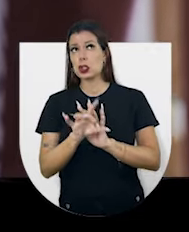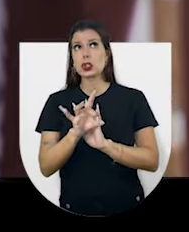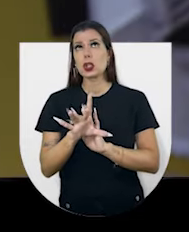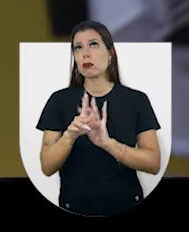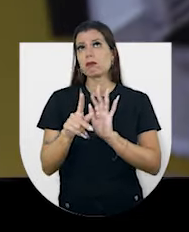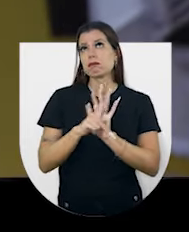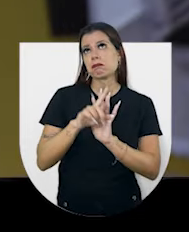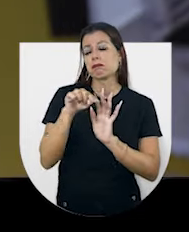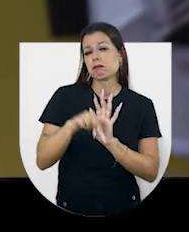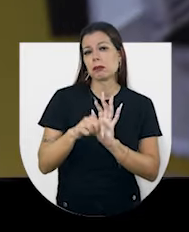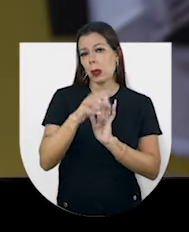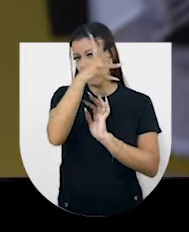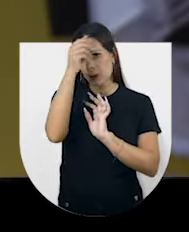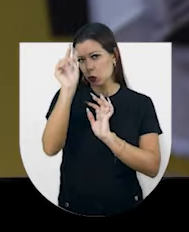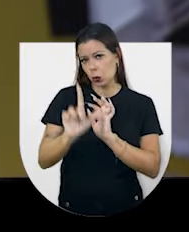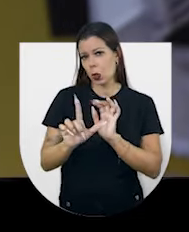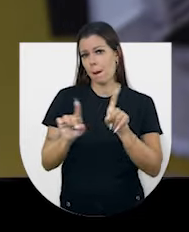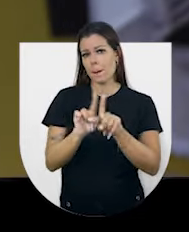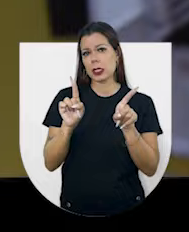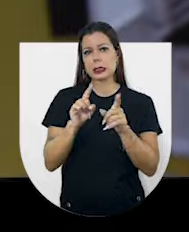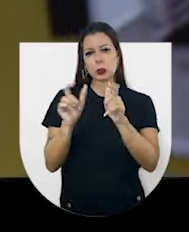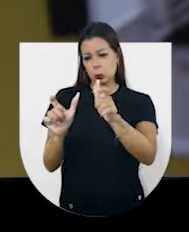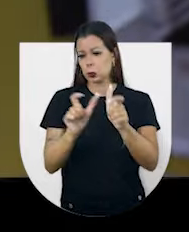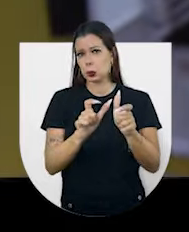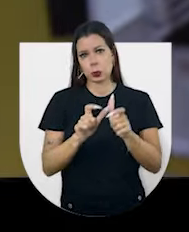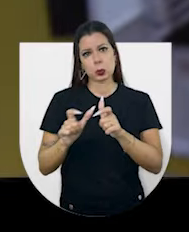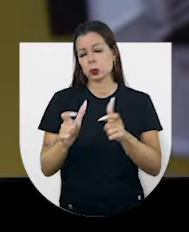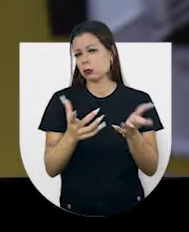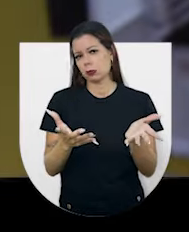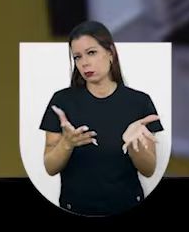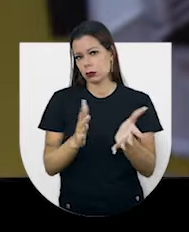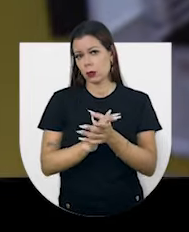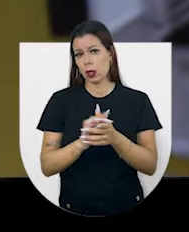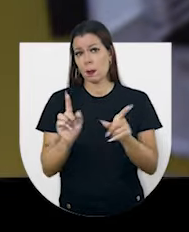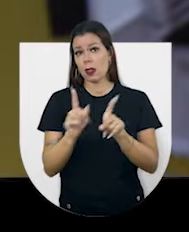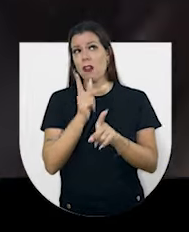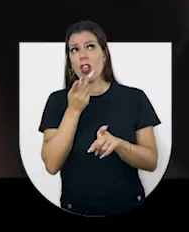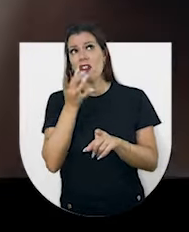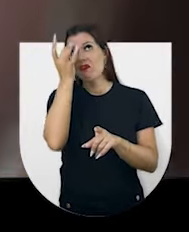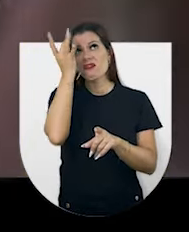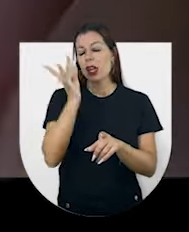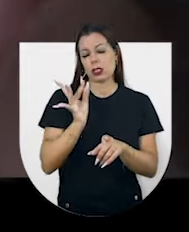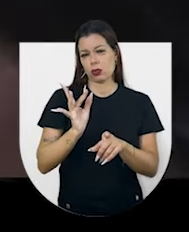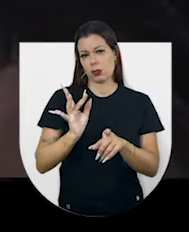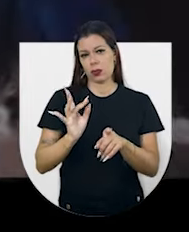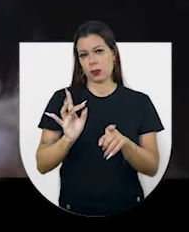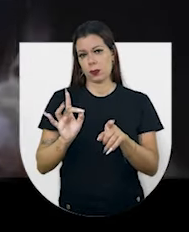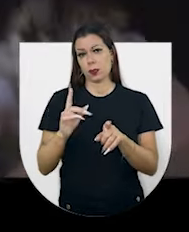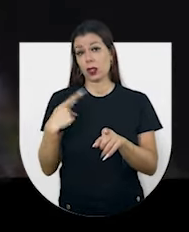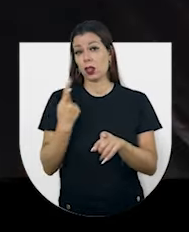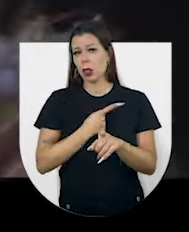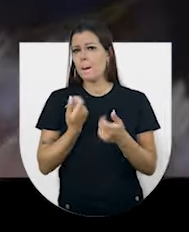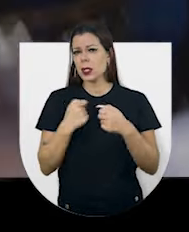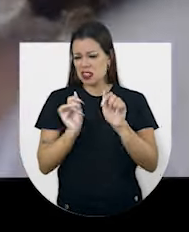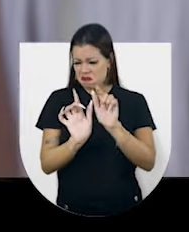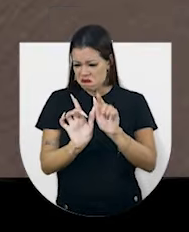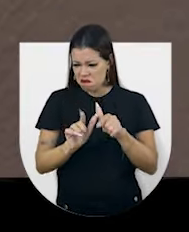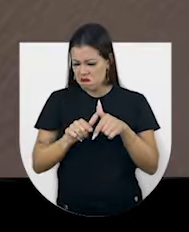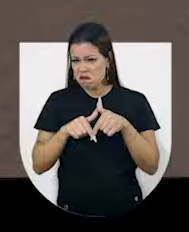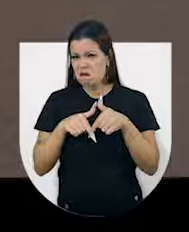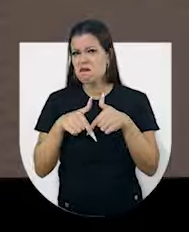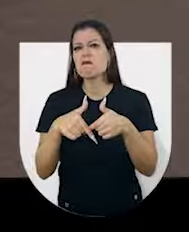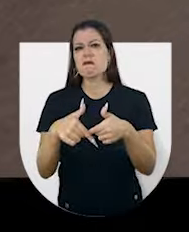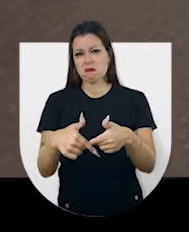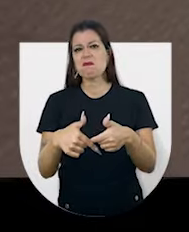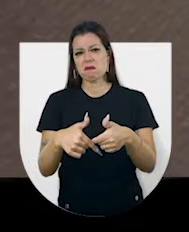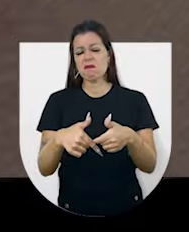né? Não só aqui no MS, mas em outros lugares, né? Ninguém falou que ia ser fácil. Então a gente tem que